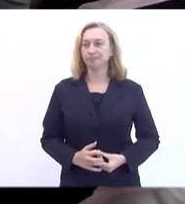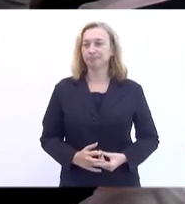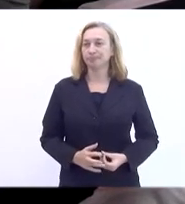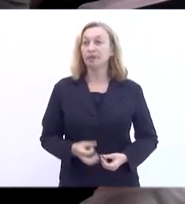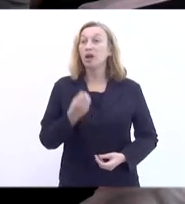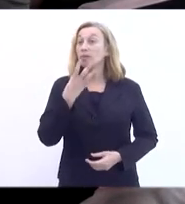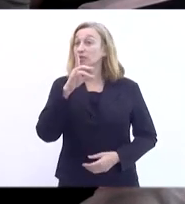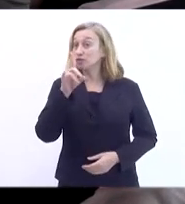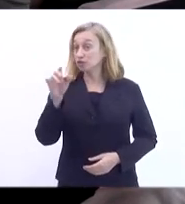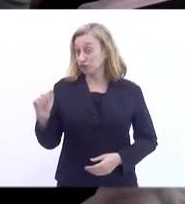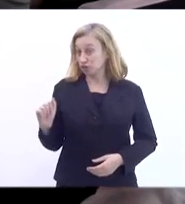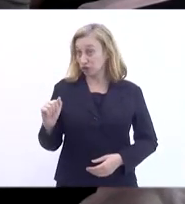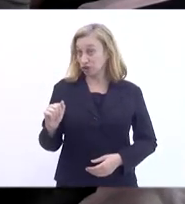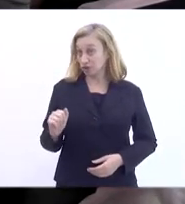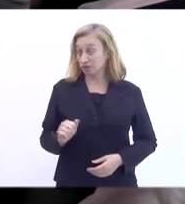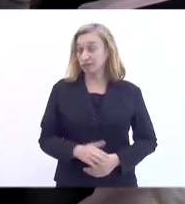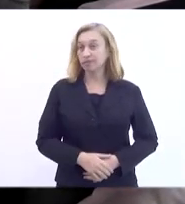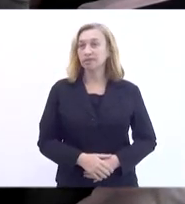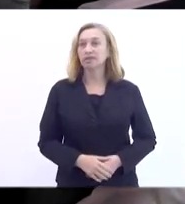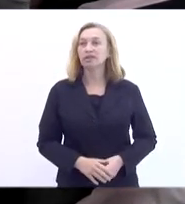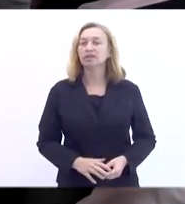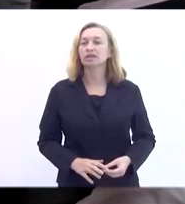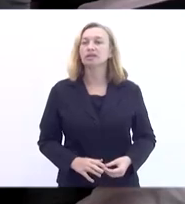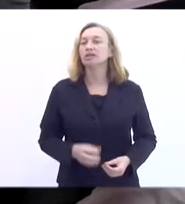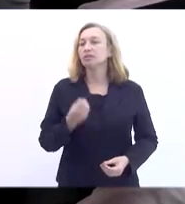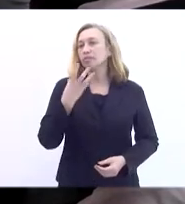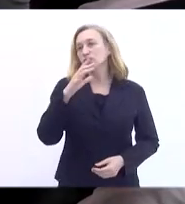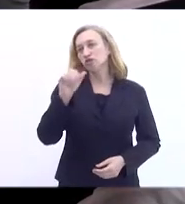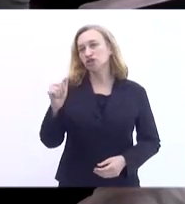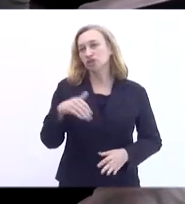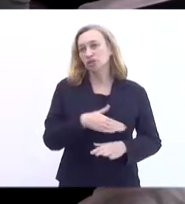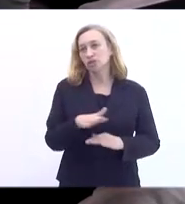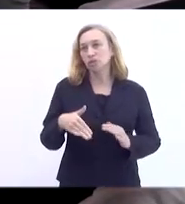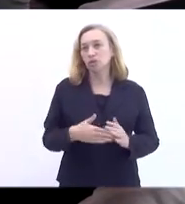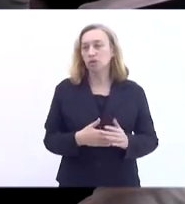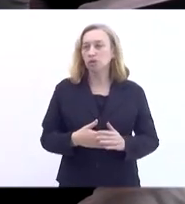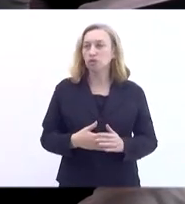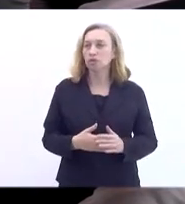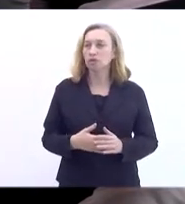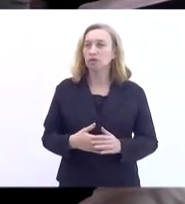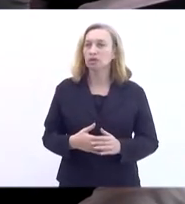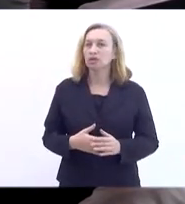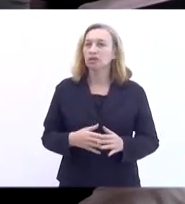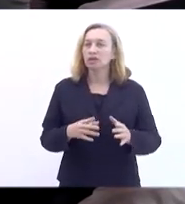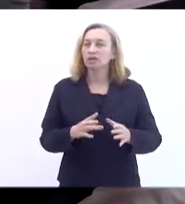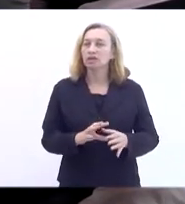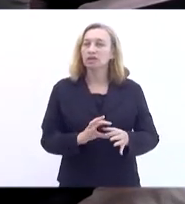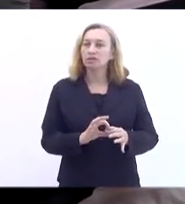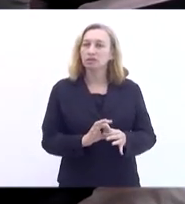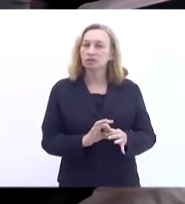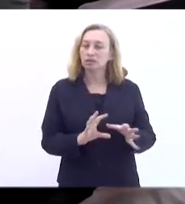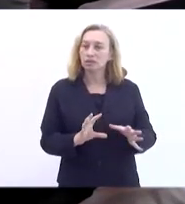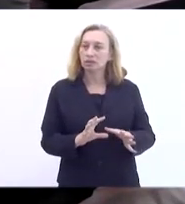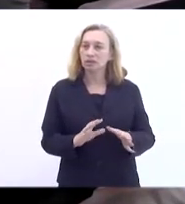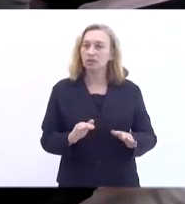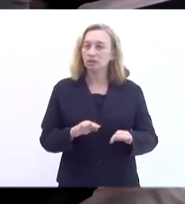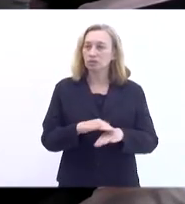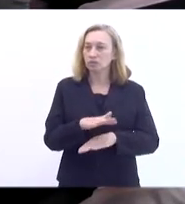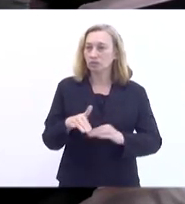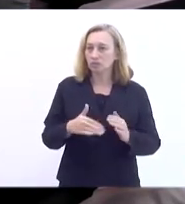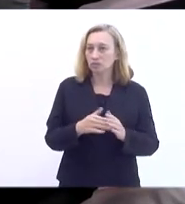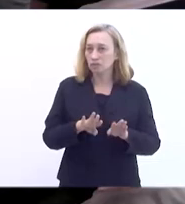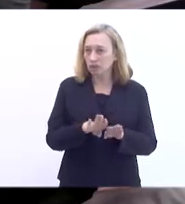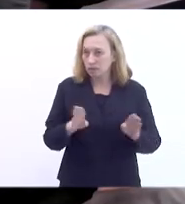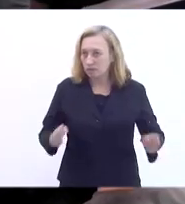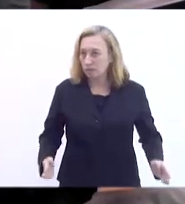bom dia a saiu é bom dia a todos com a permissão das autoridades da mesa nós